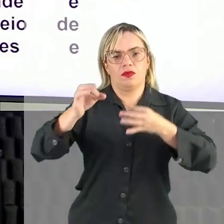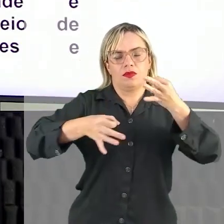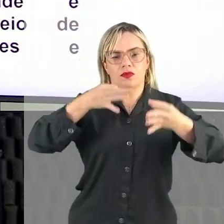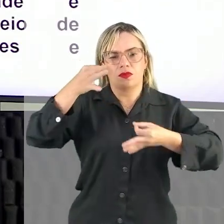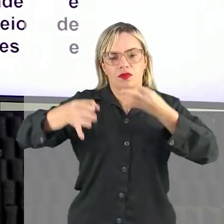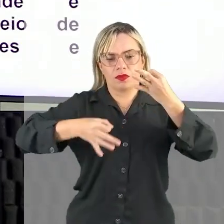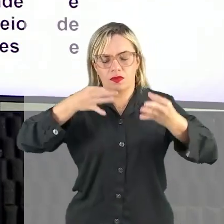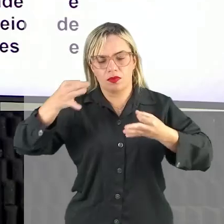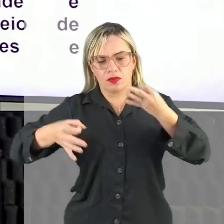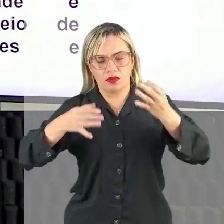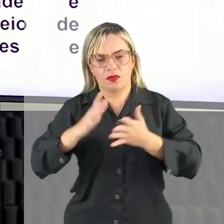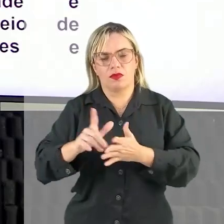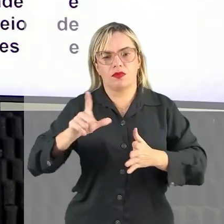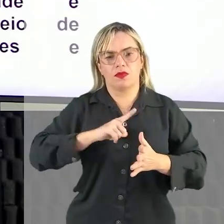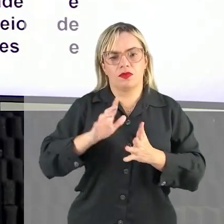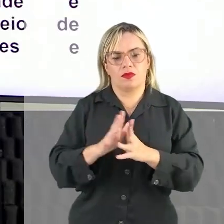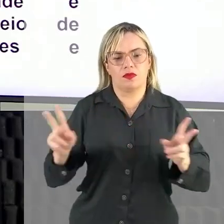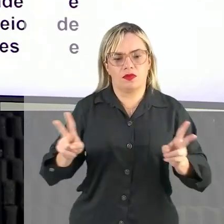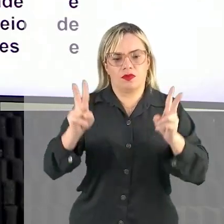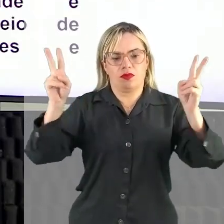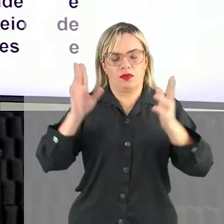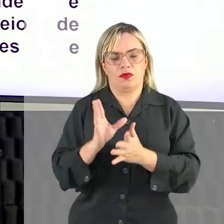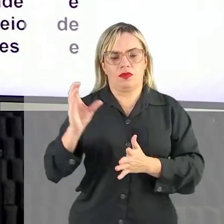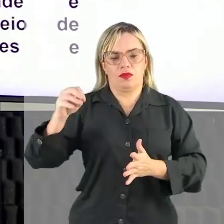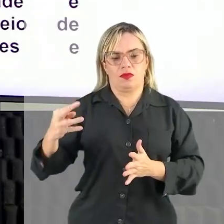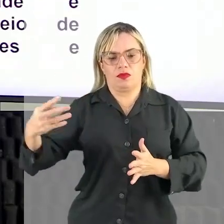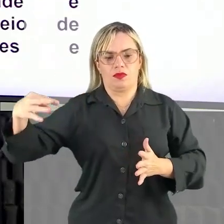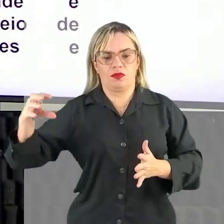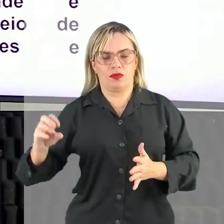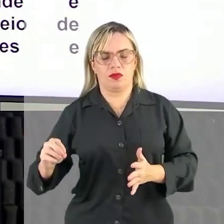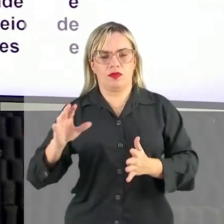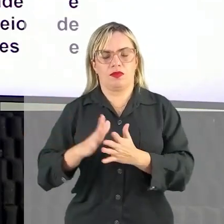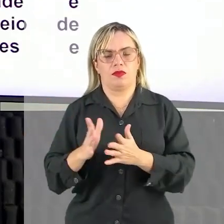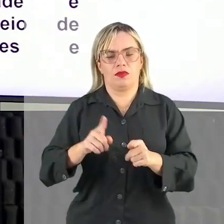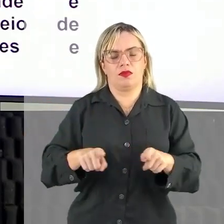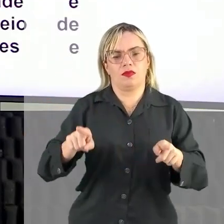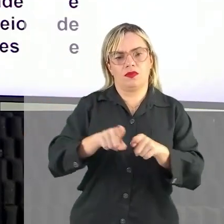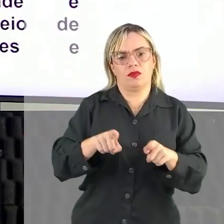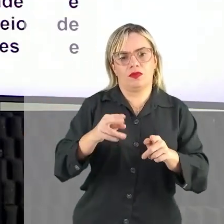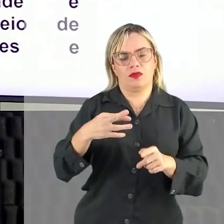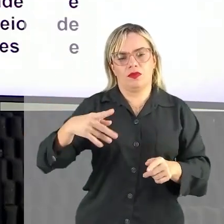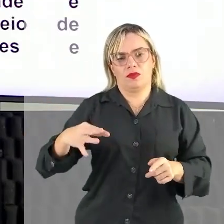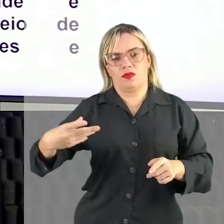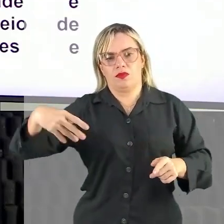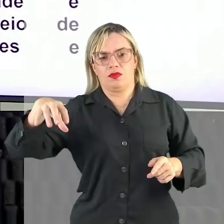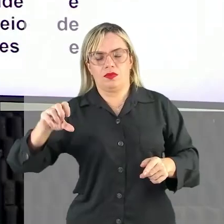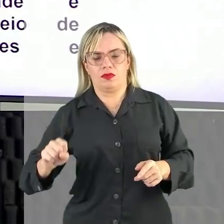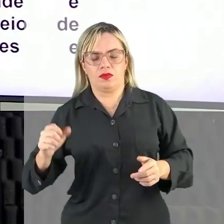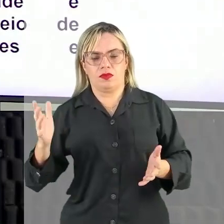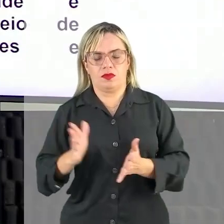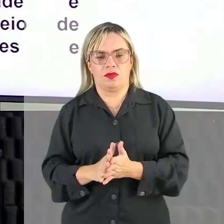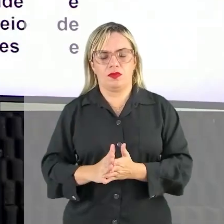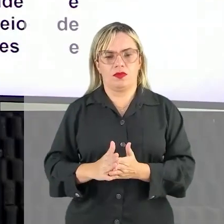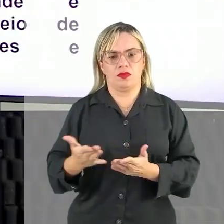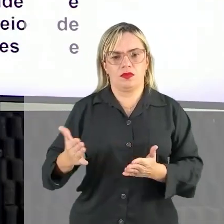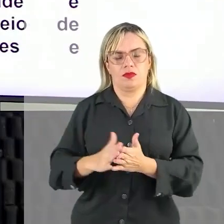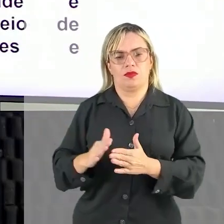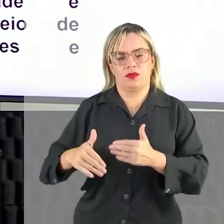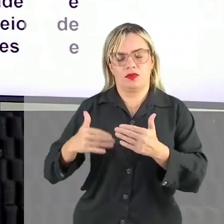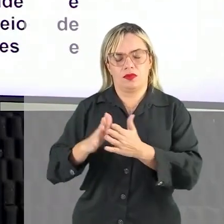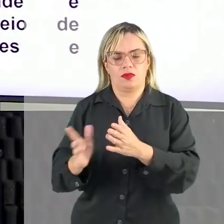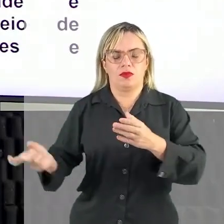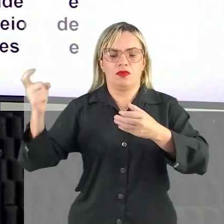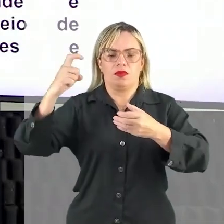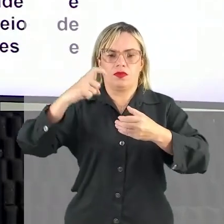ter valores contiguos e remissivos ao mesmo tempo em que você retoma você progride né Você vai